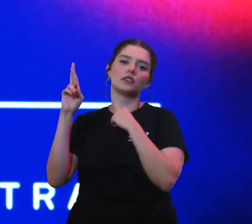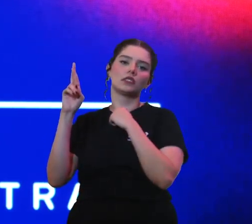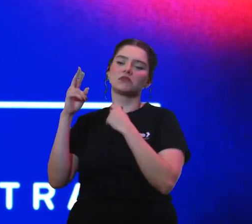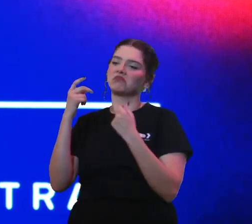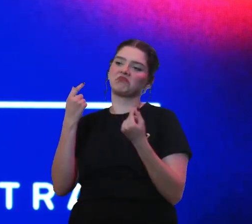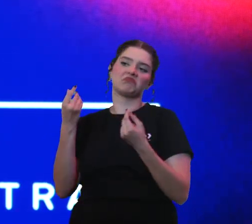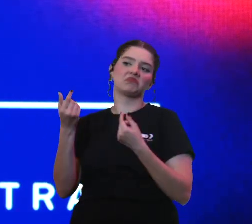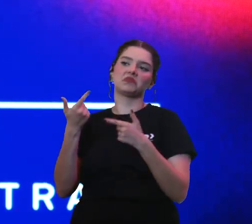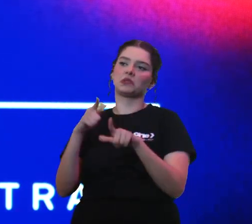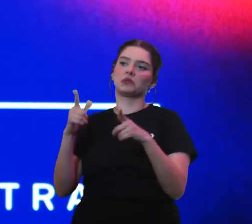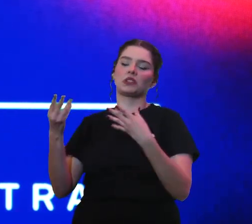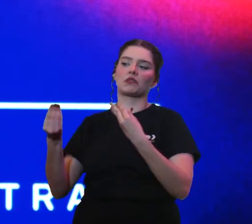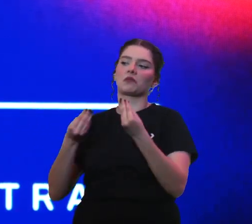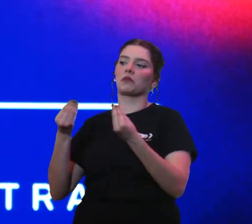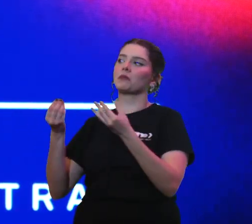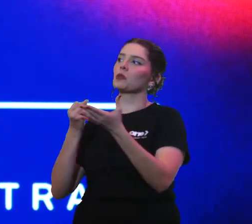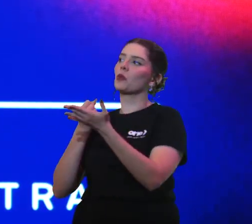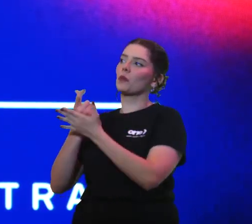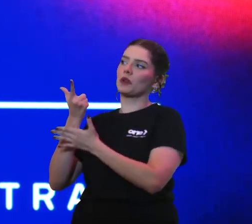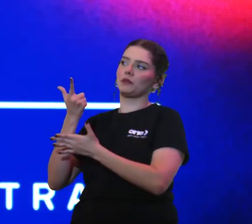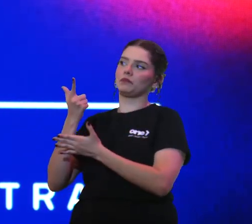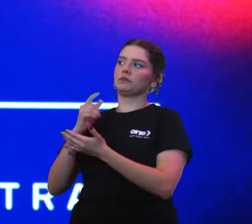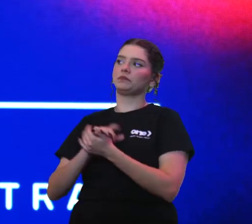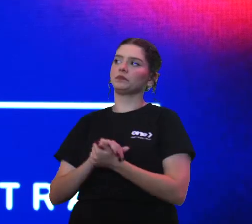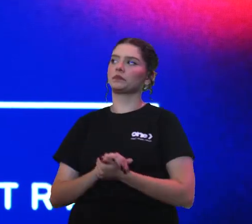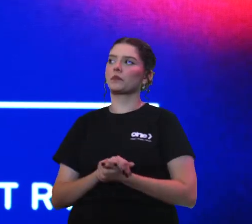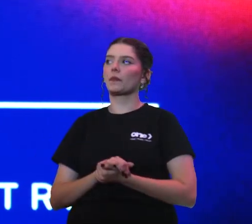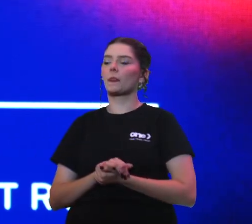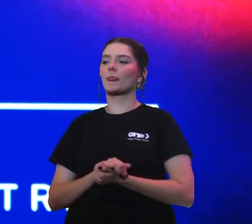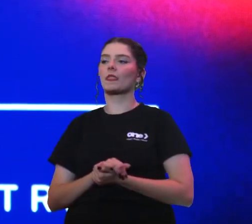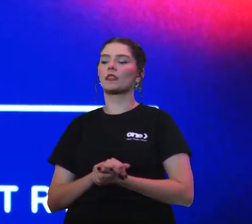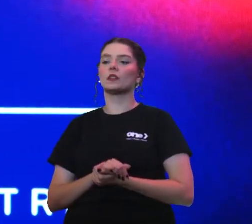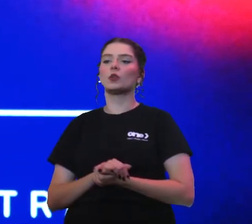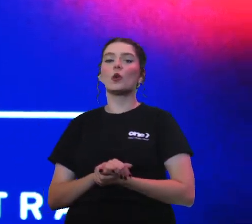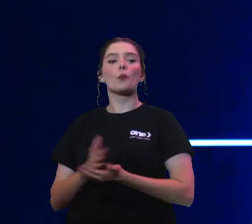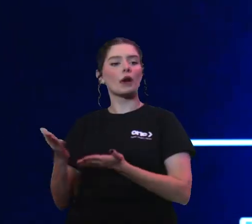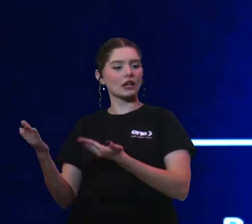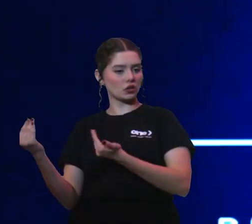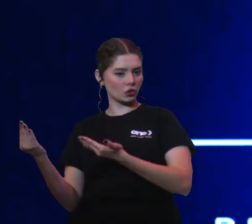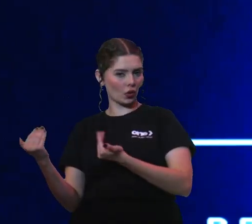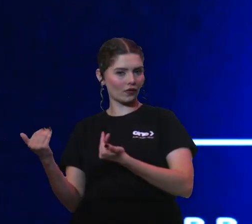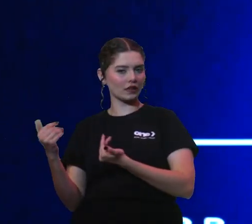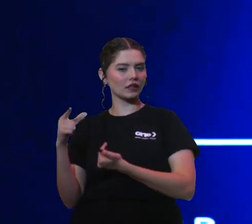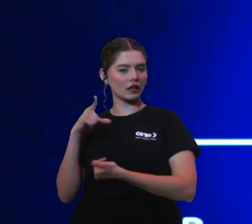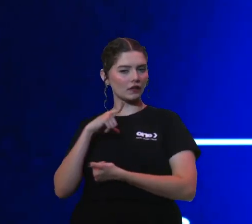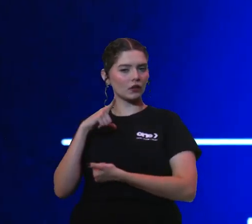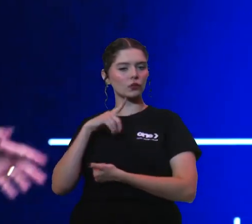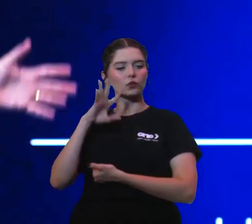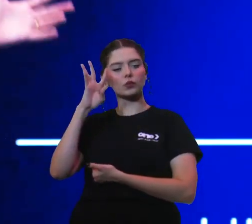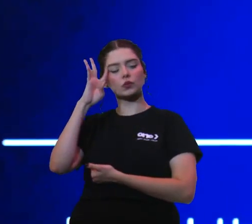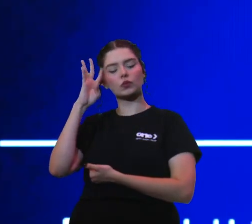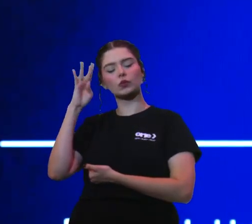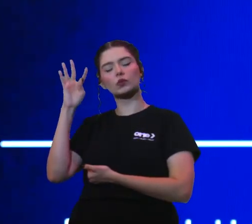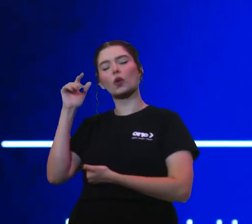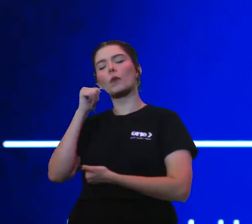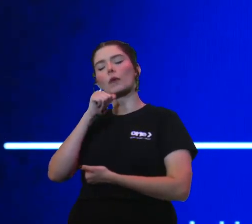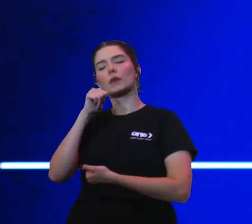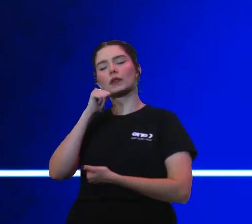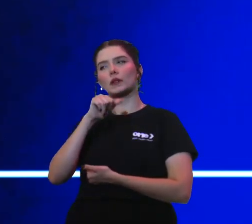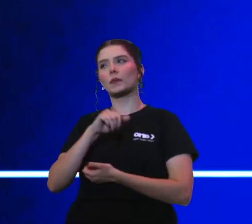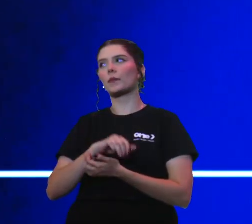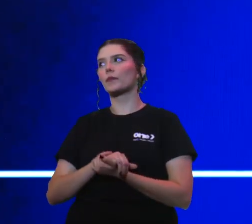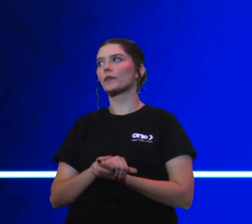compra de forma alguma. Outro dia eu atendi uma jovem aqui da igreja, que ela tinha tido um sonho, e ela tinha vindo do interior para